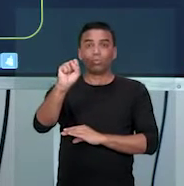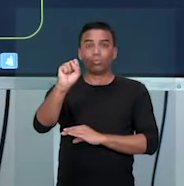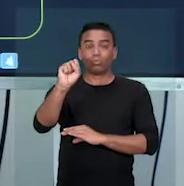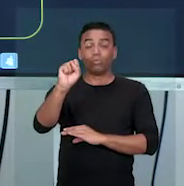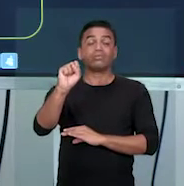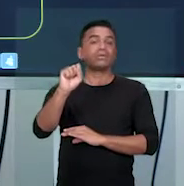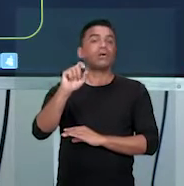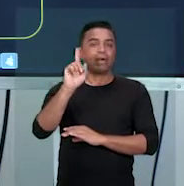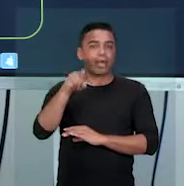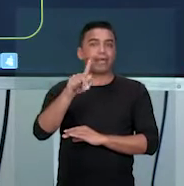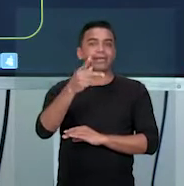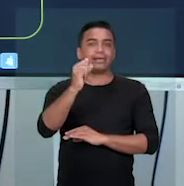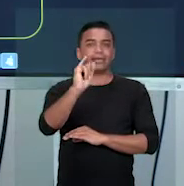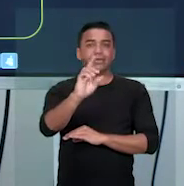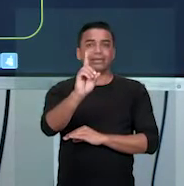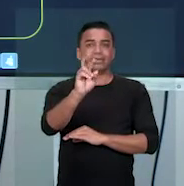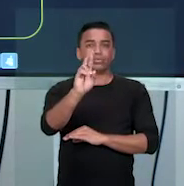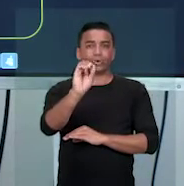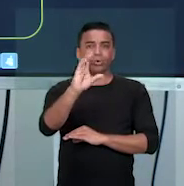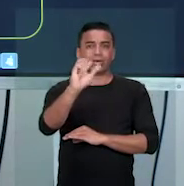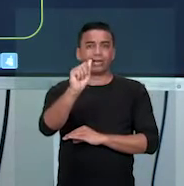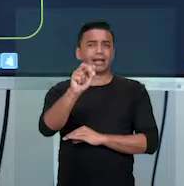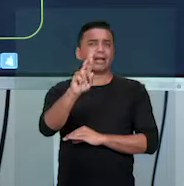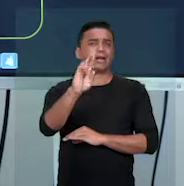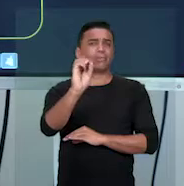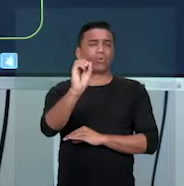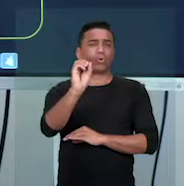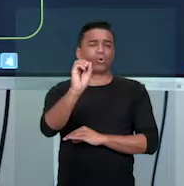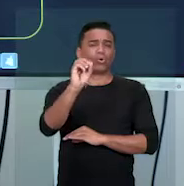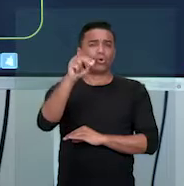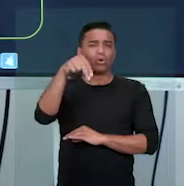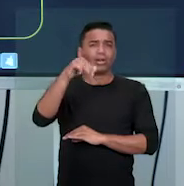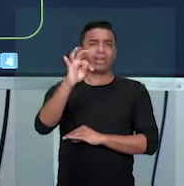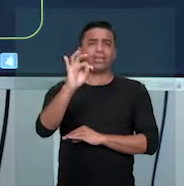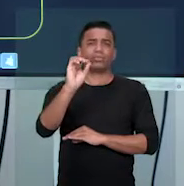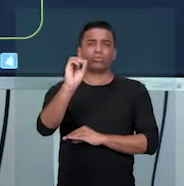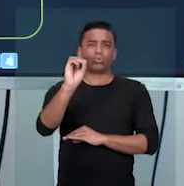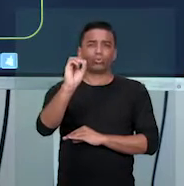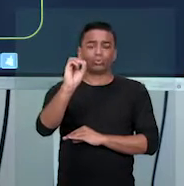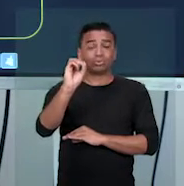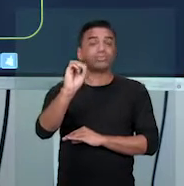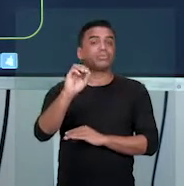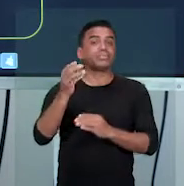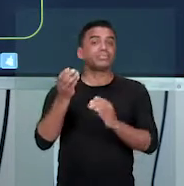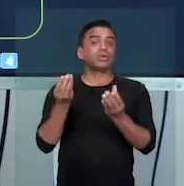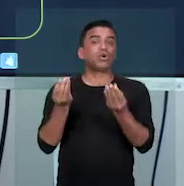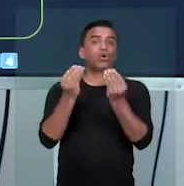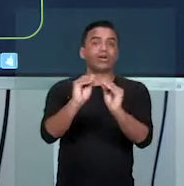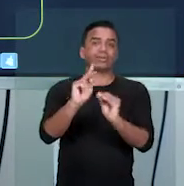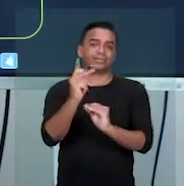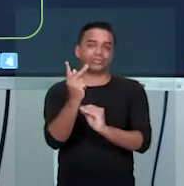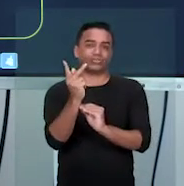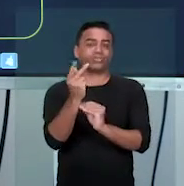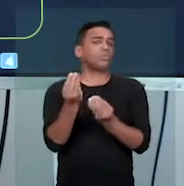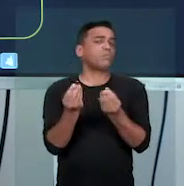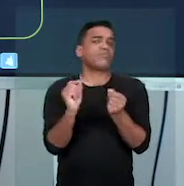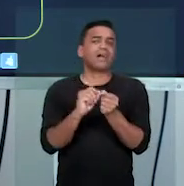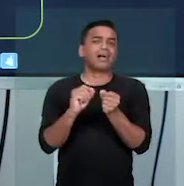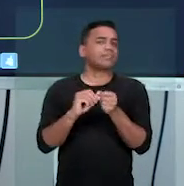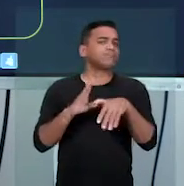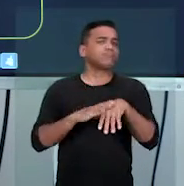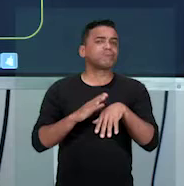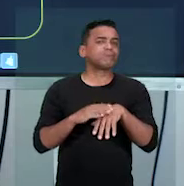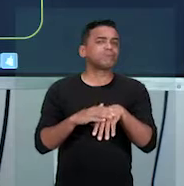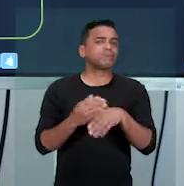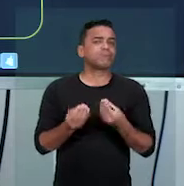é um hidrocarboneto. Eu preciso completar isso aqui agora com hidrogênios. Como que eu faço, né, para fazer esse